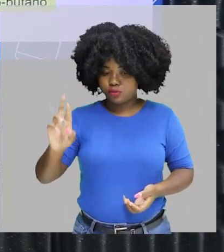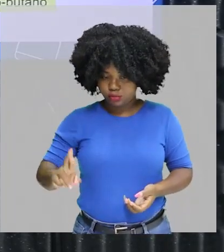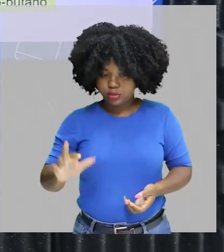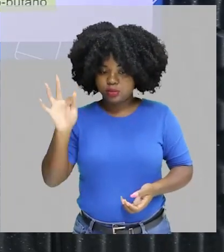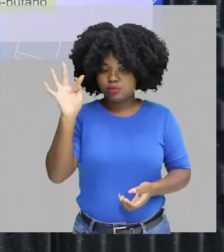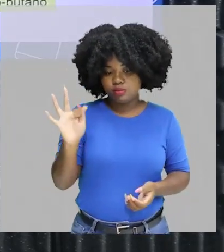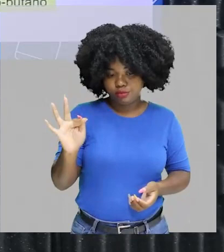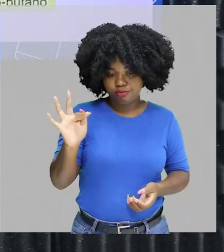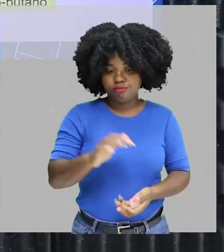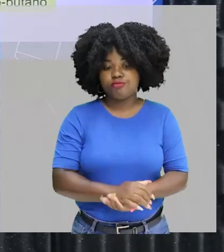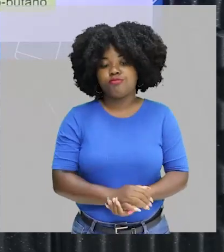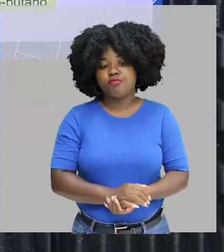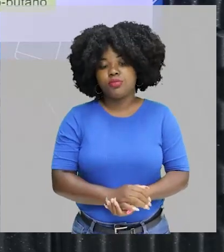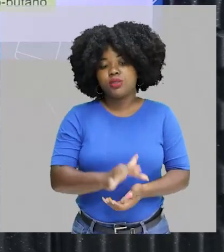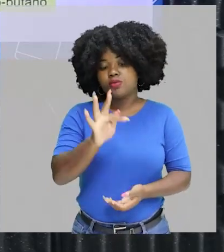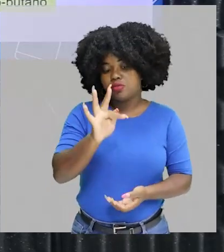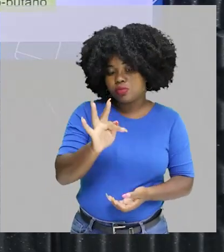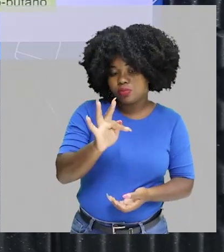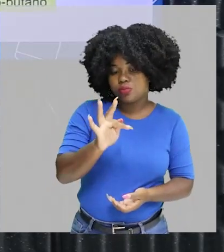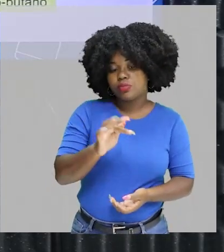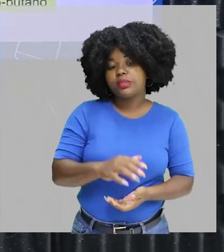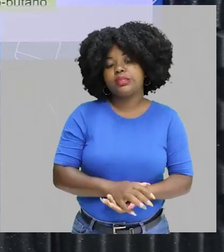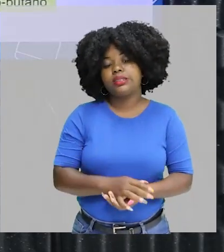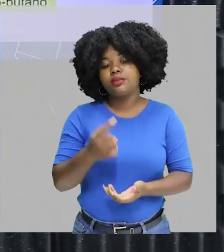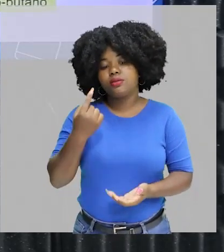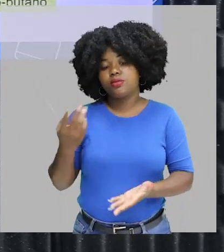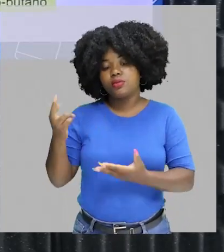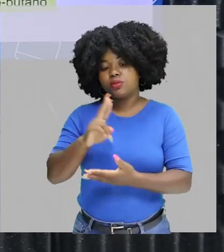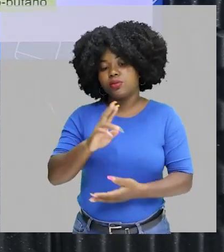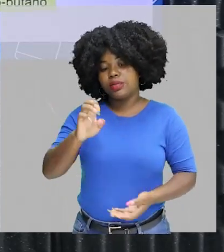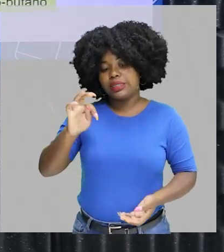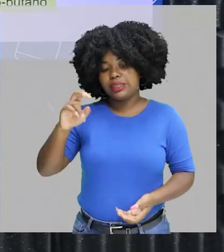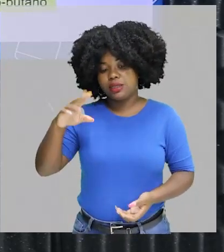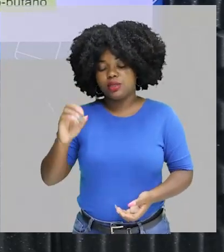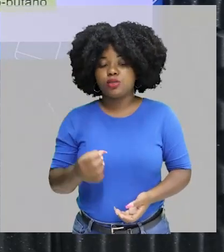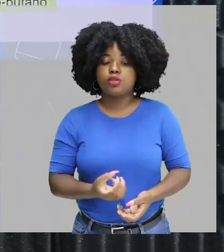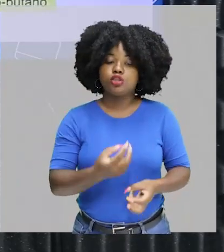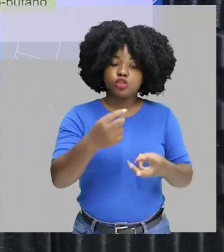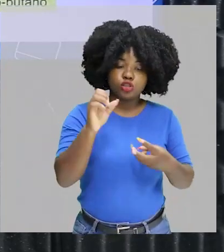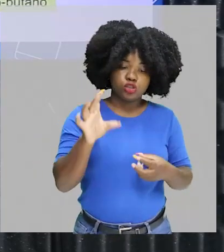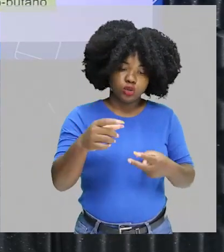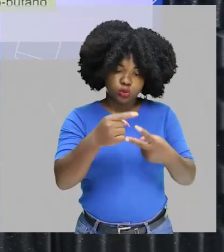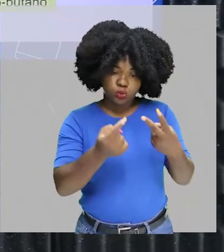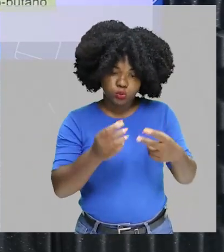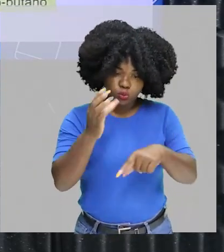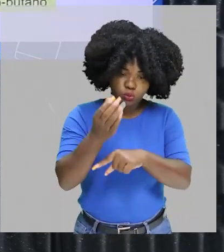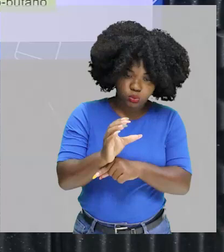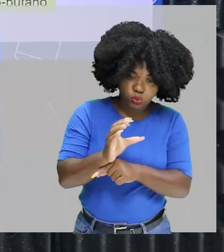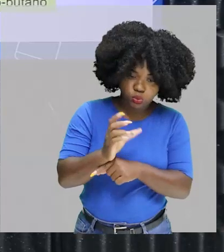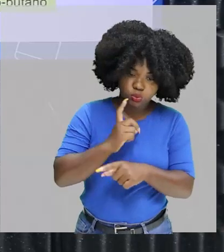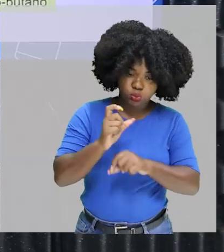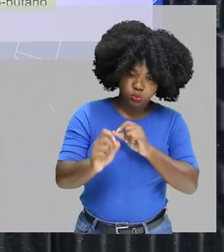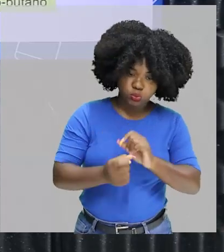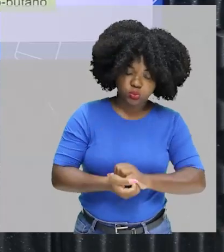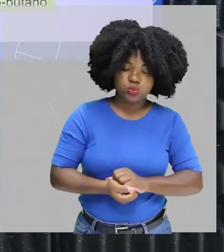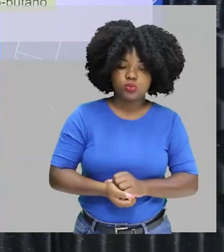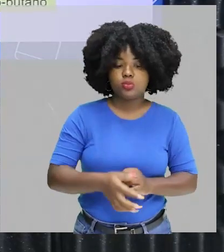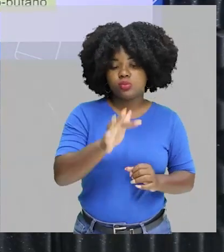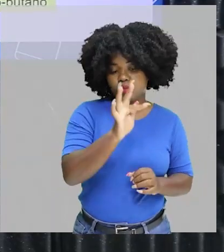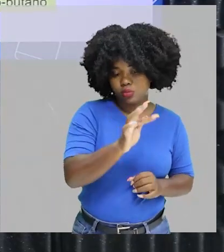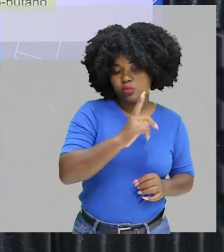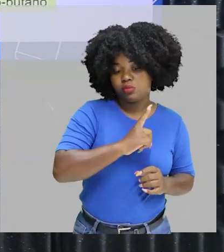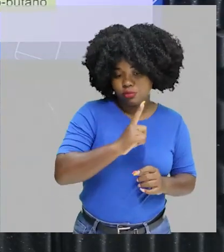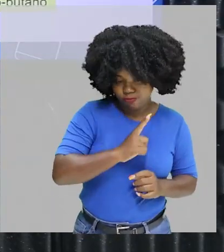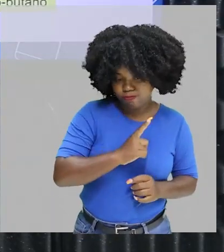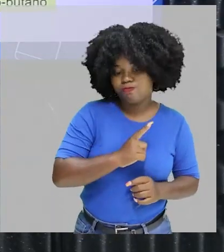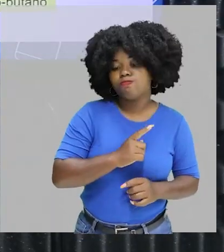o fluoretano. Como só temos apenas dois carbonos, né? São só dois carbonos, onde o flúor estiver,